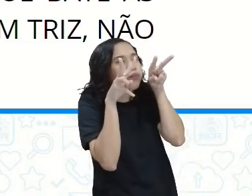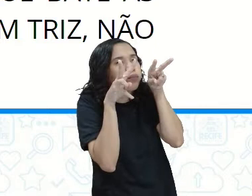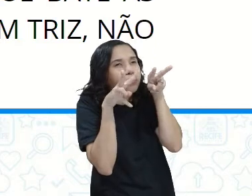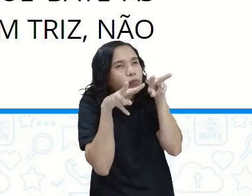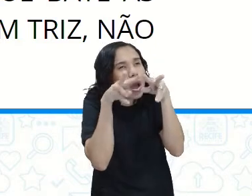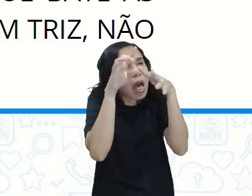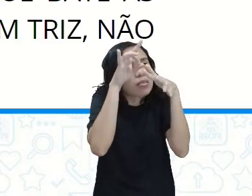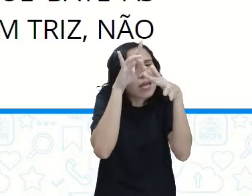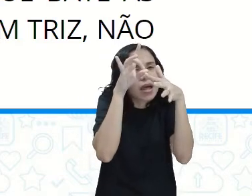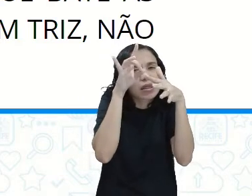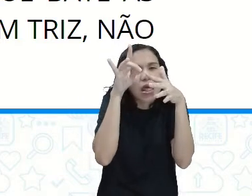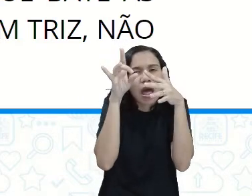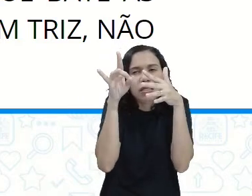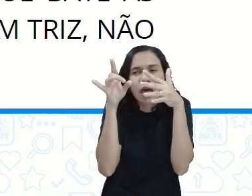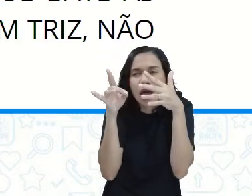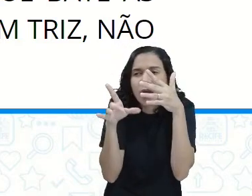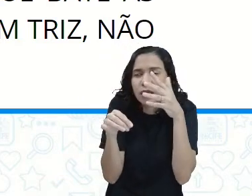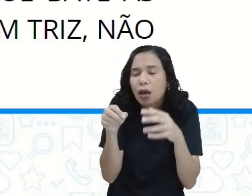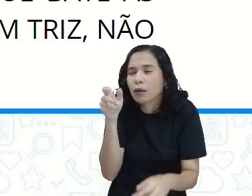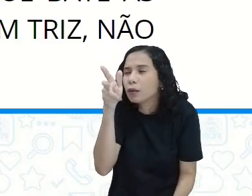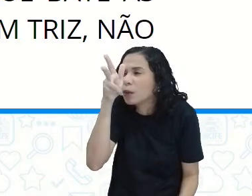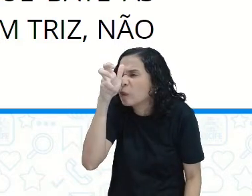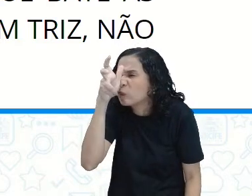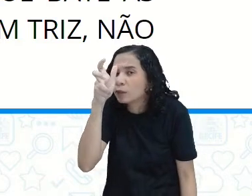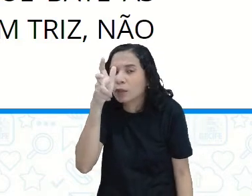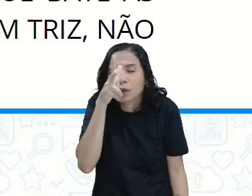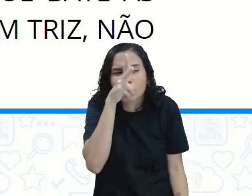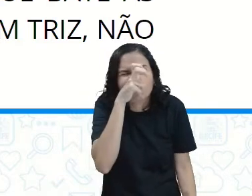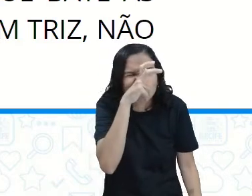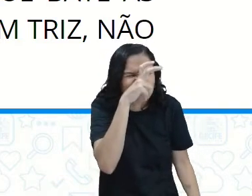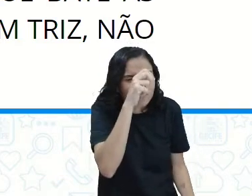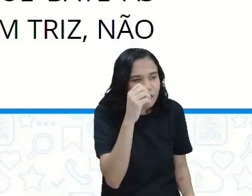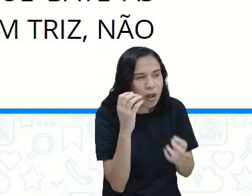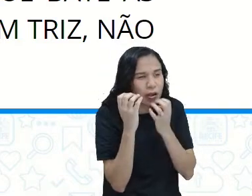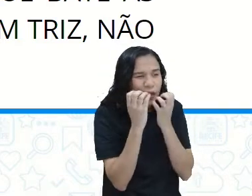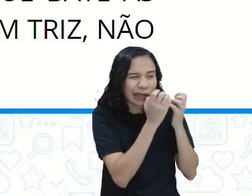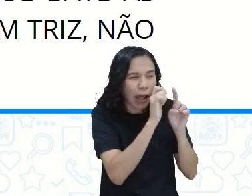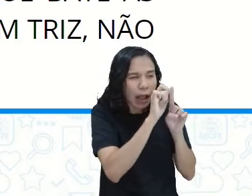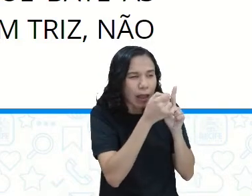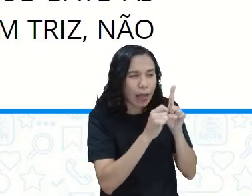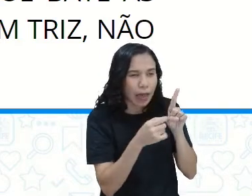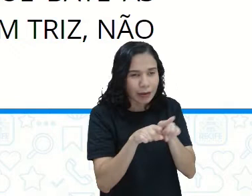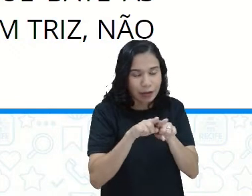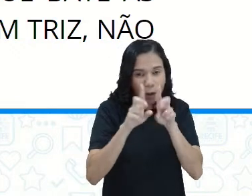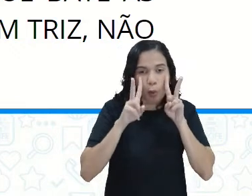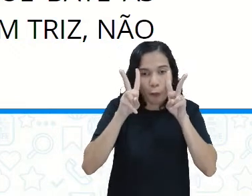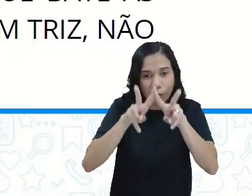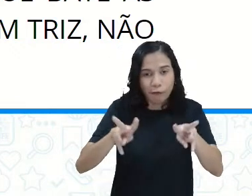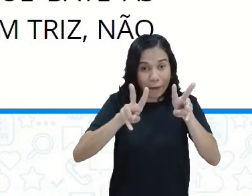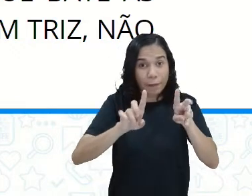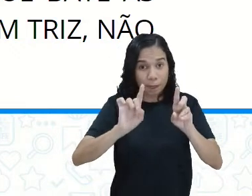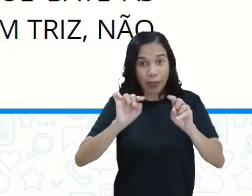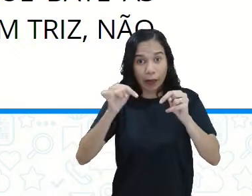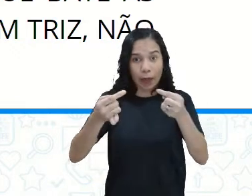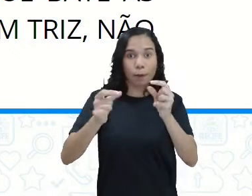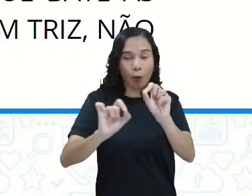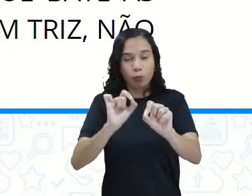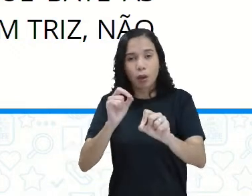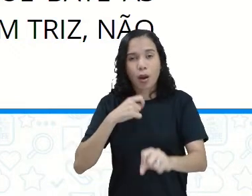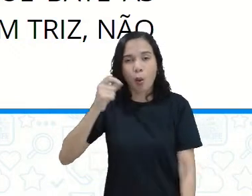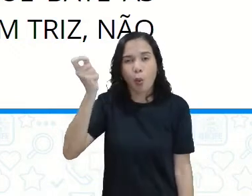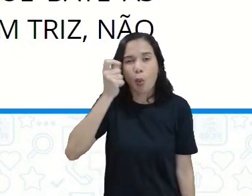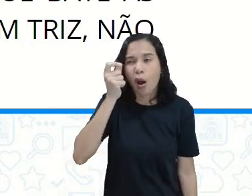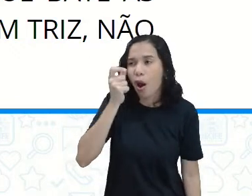por detalhe. Farejou a tulha de milho e a estrebaria. Em seguida, o